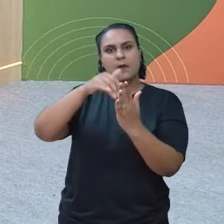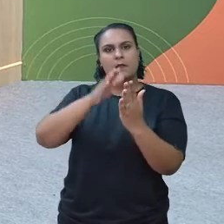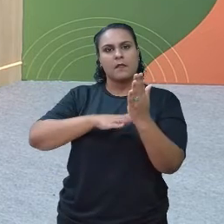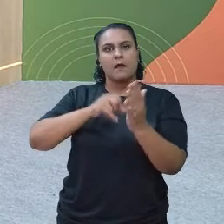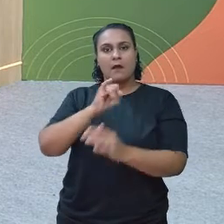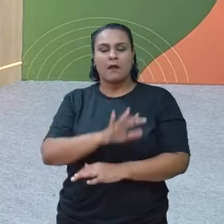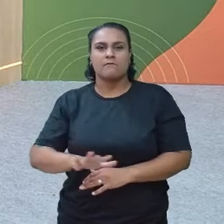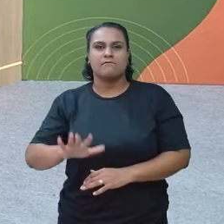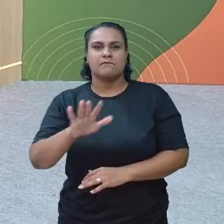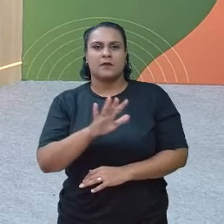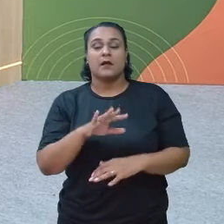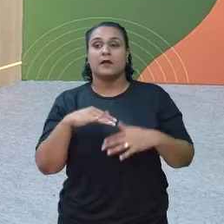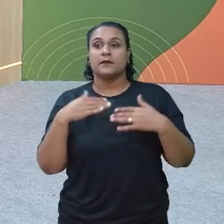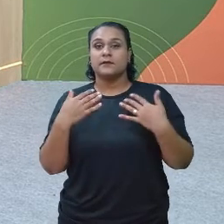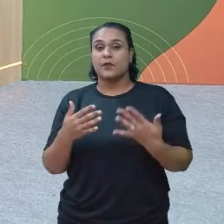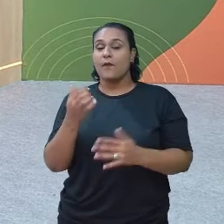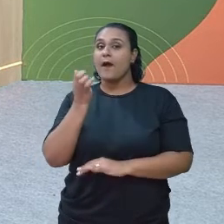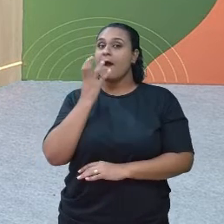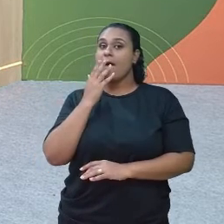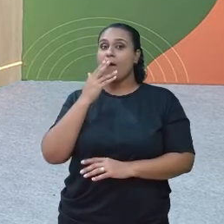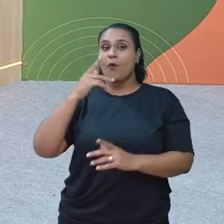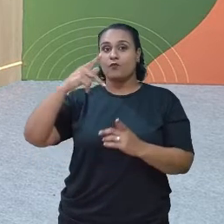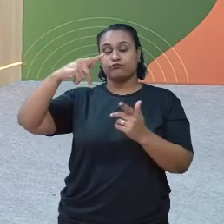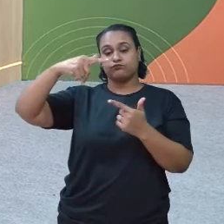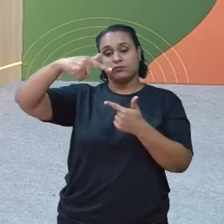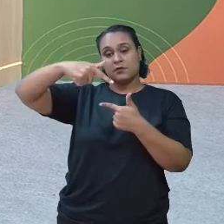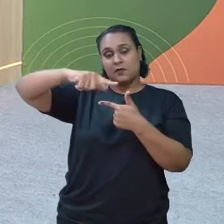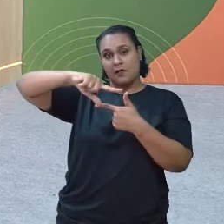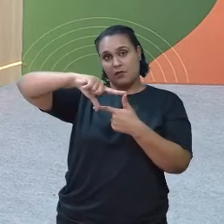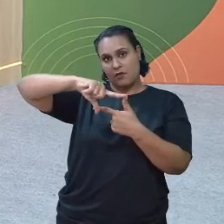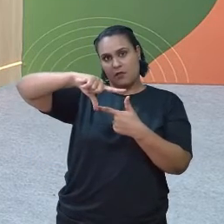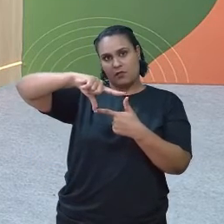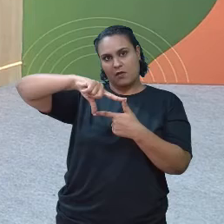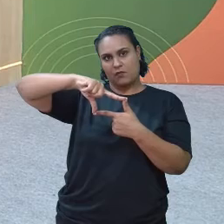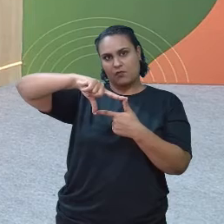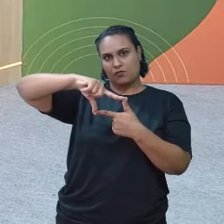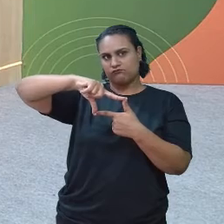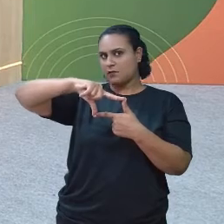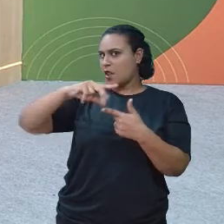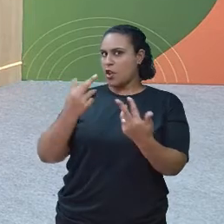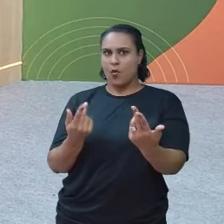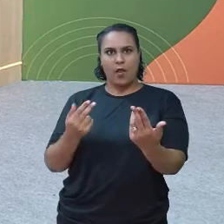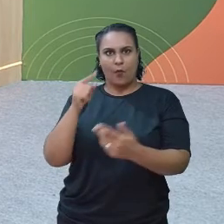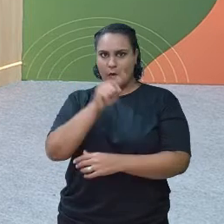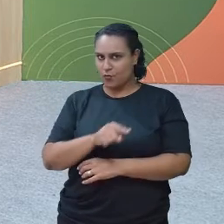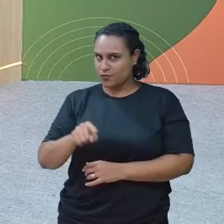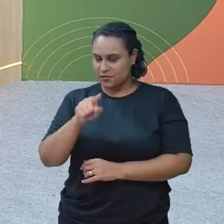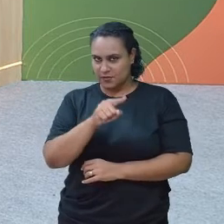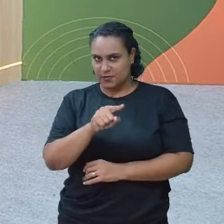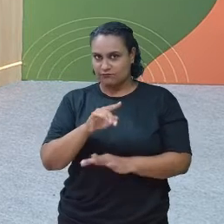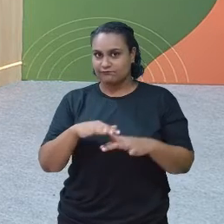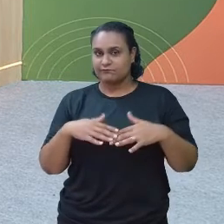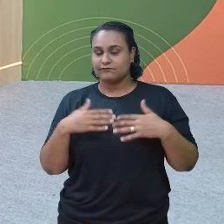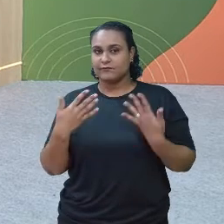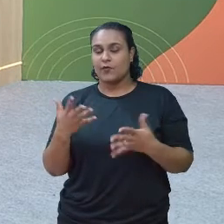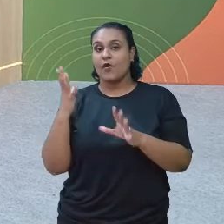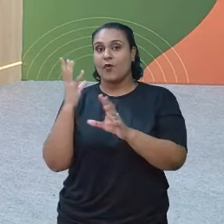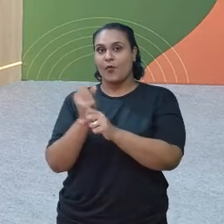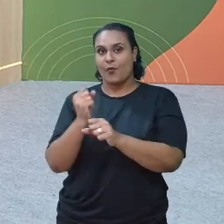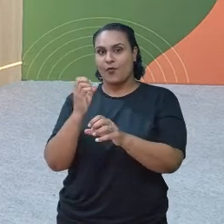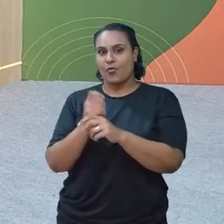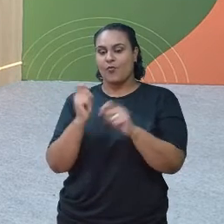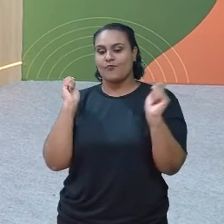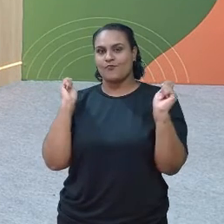de modo que a cor que esteja no retângulo não seja a cor que esteja no círculo, tá certo? Então a gente contou